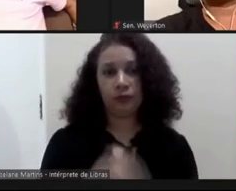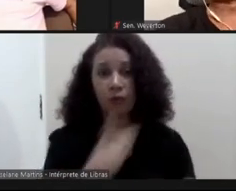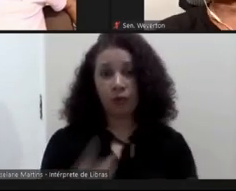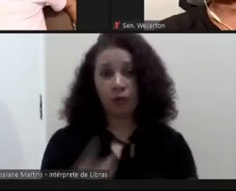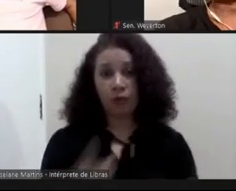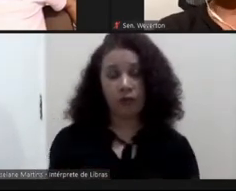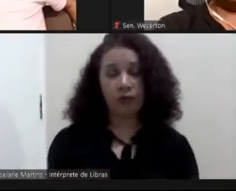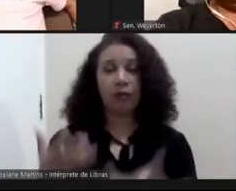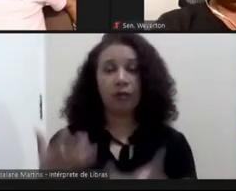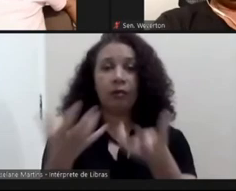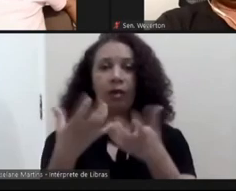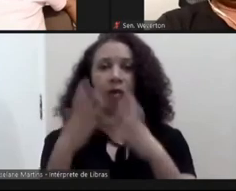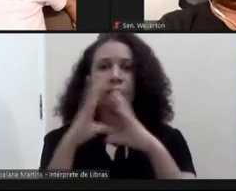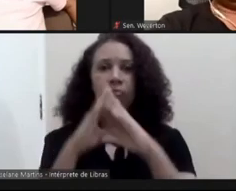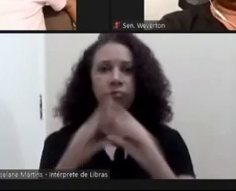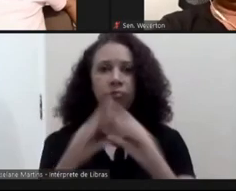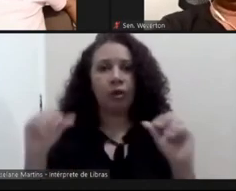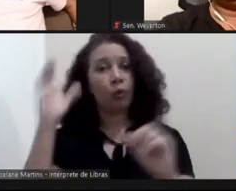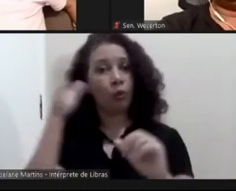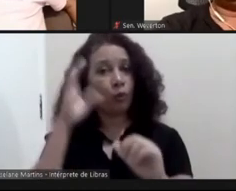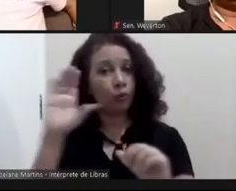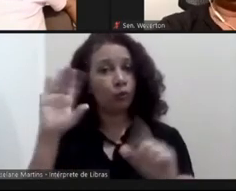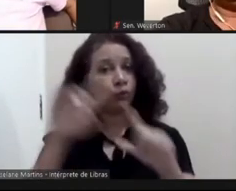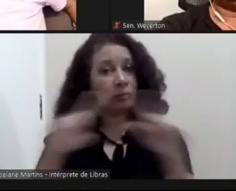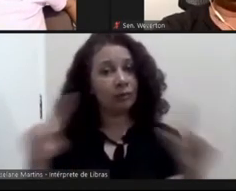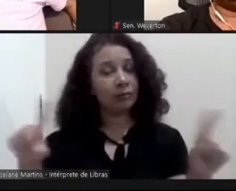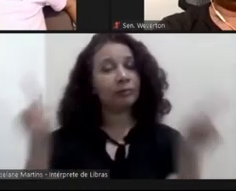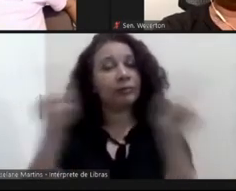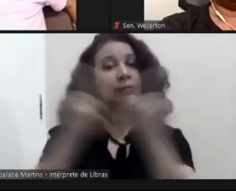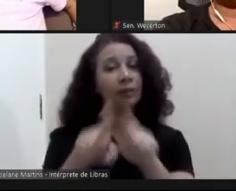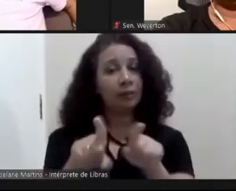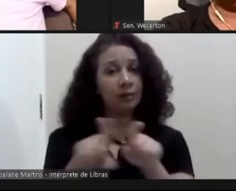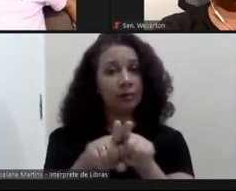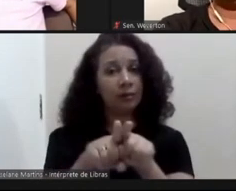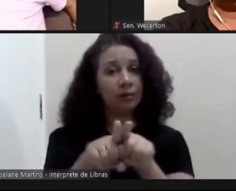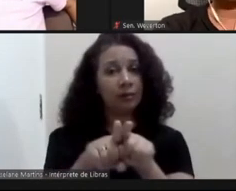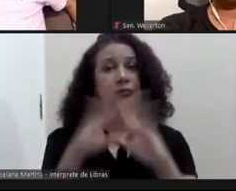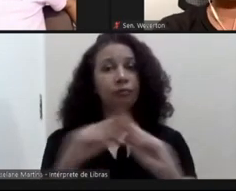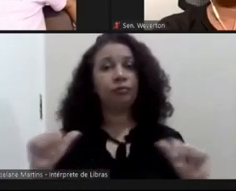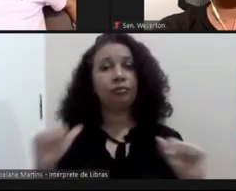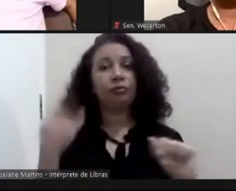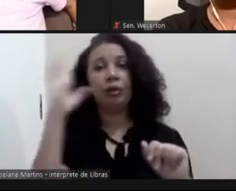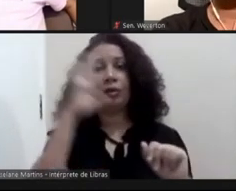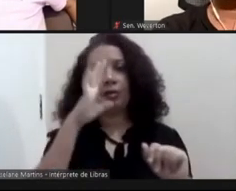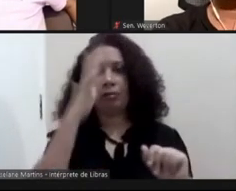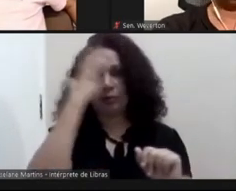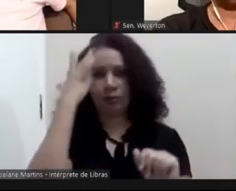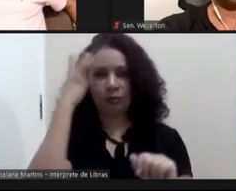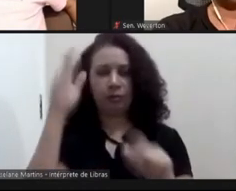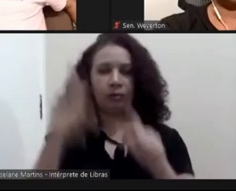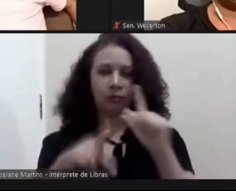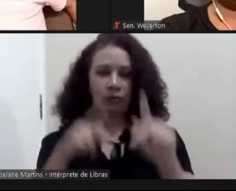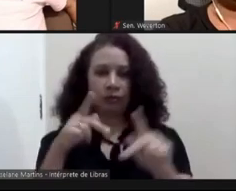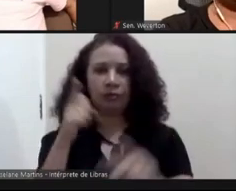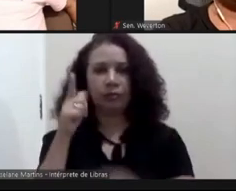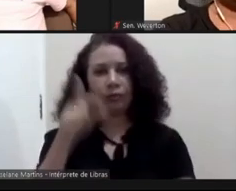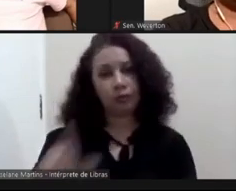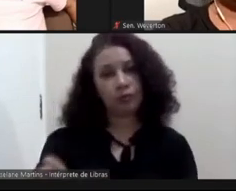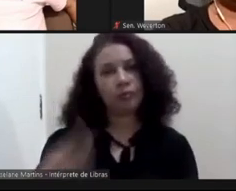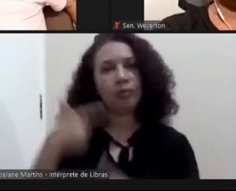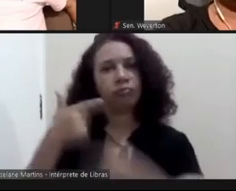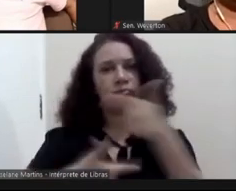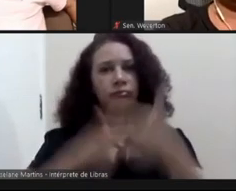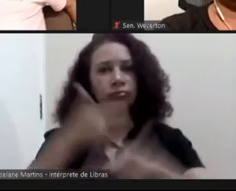matar o povo brasileiro, a gente segue lutando com a nossa arte, né? Que é o que a